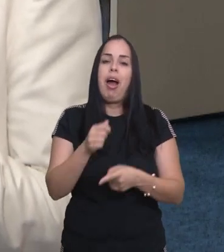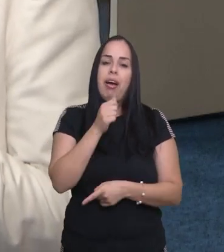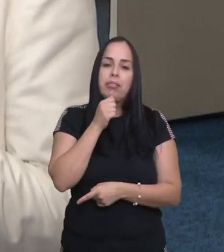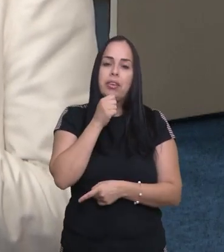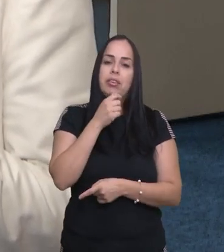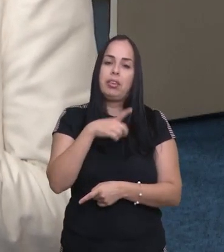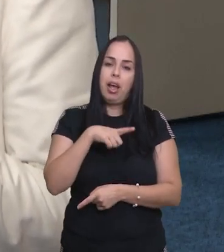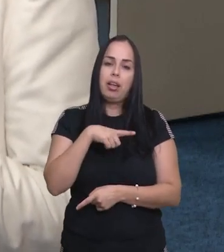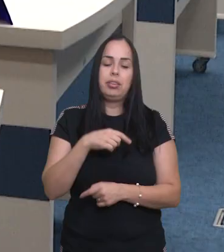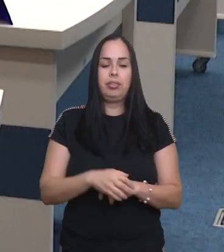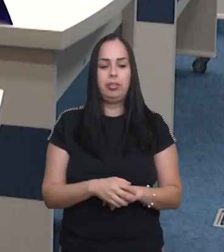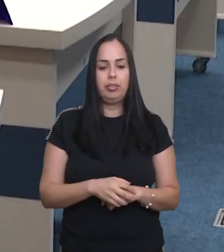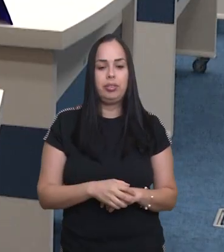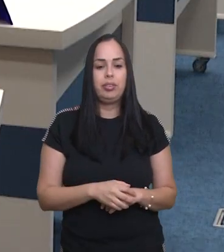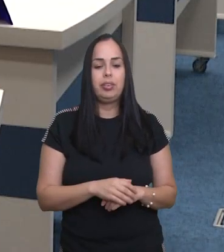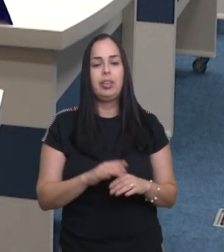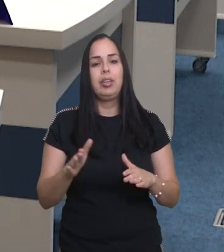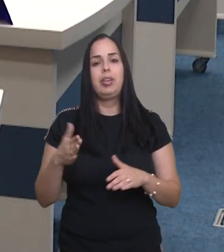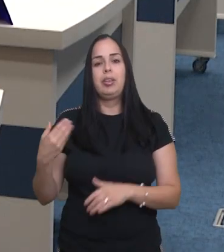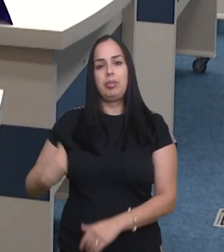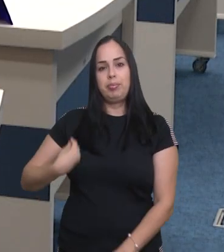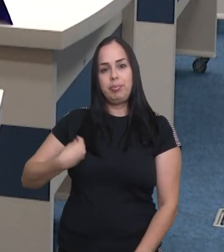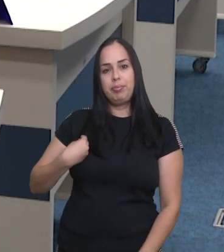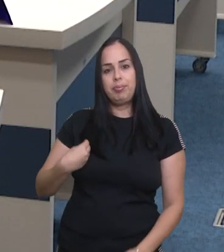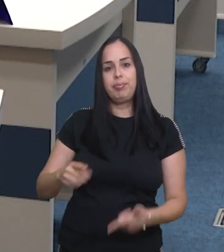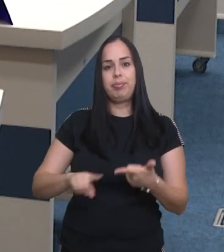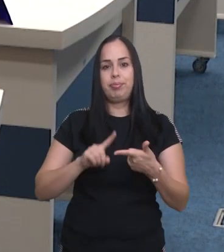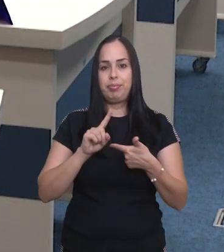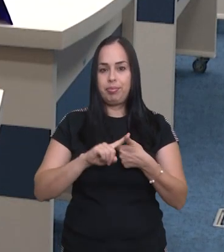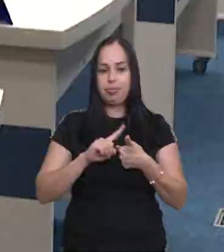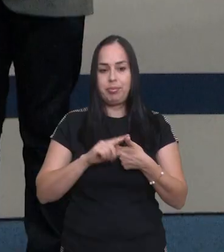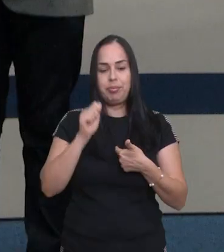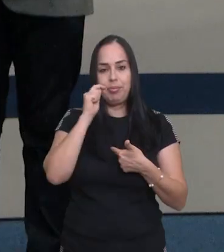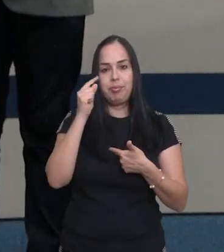na sociedade brasileira. Estiveram presentes no evento os